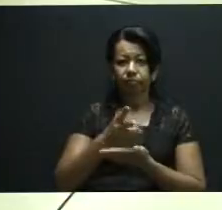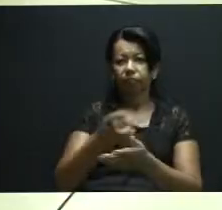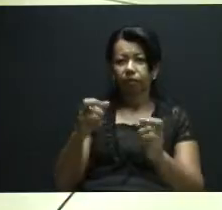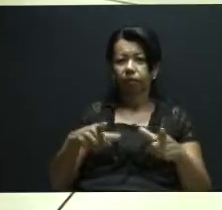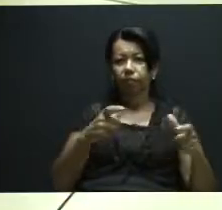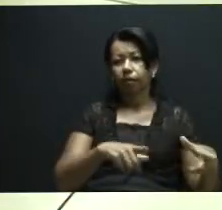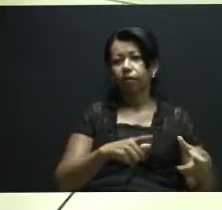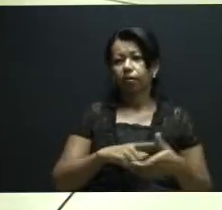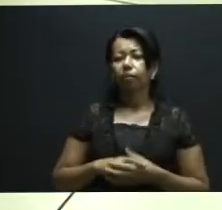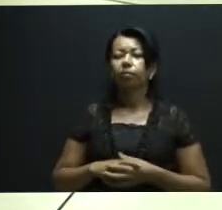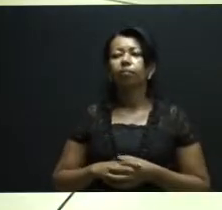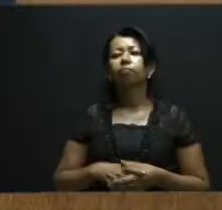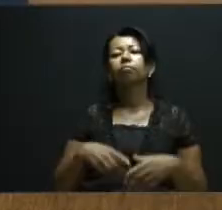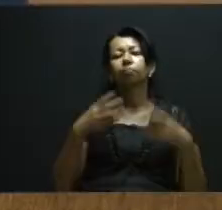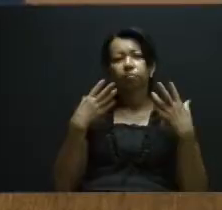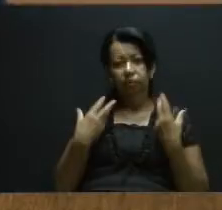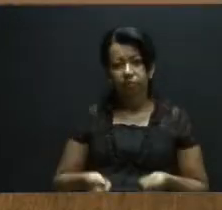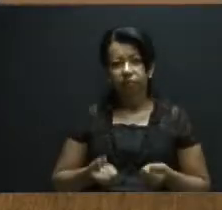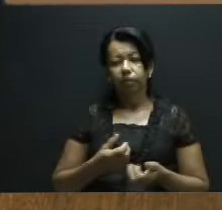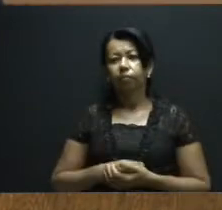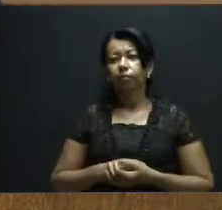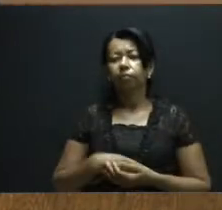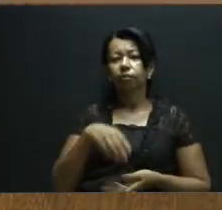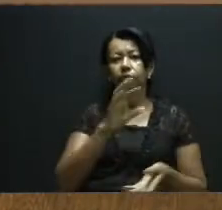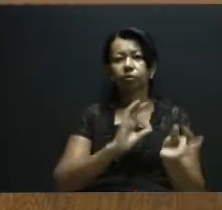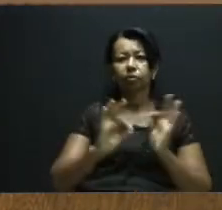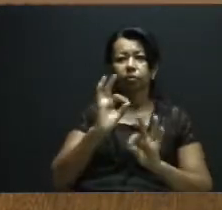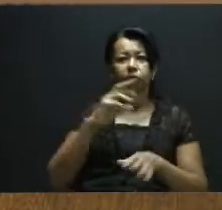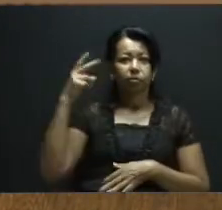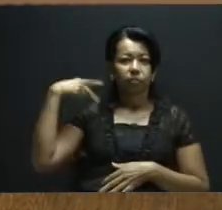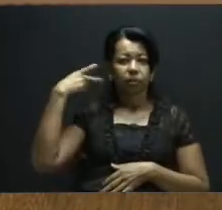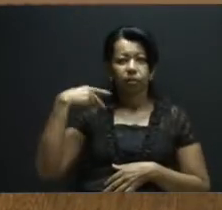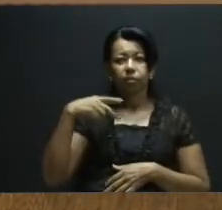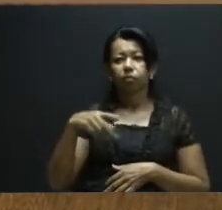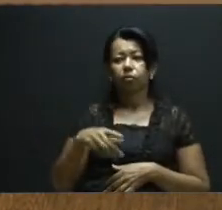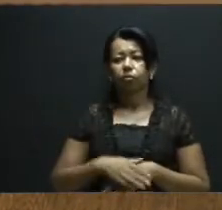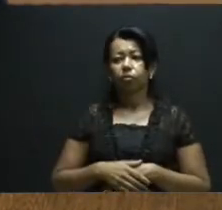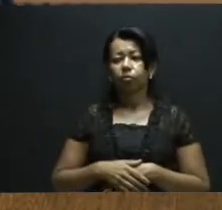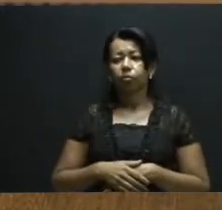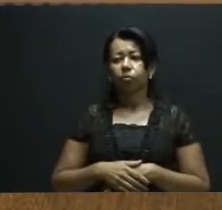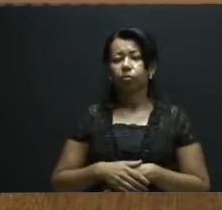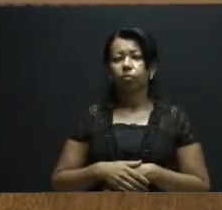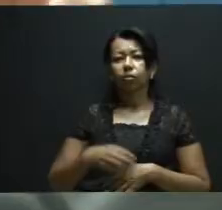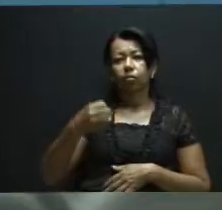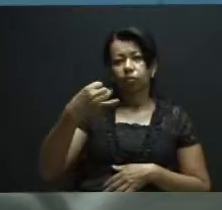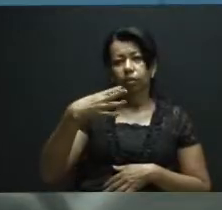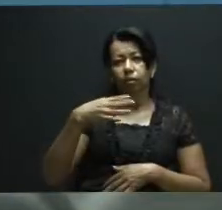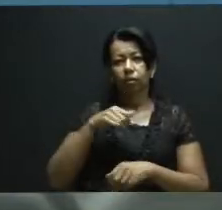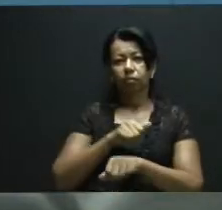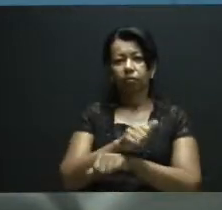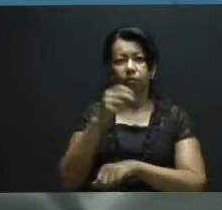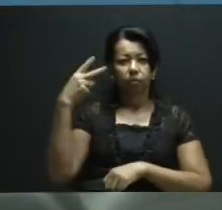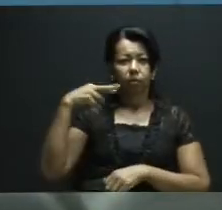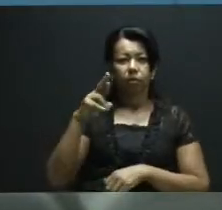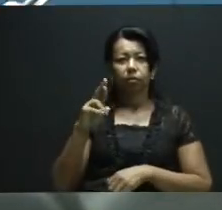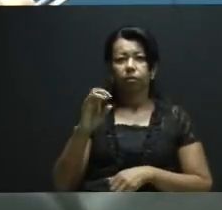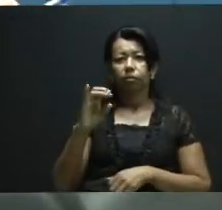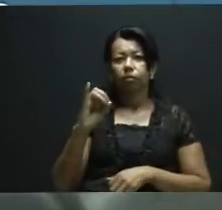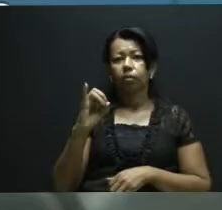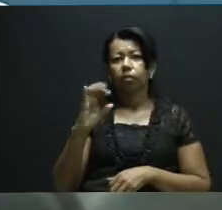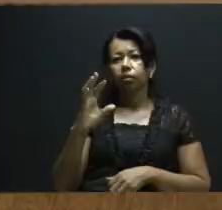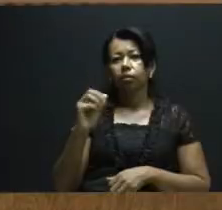como se encontram aprovado em questão de horas o presidente georgi o vereador somente para justificar a ausência do vereador ricardo motivos